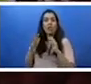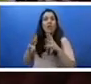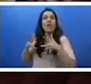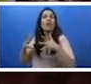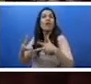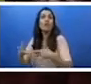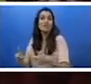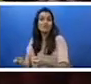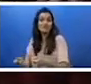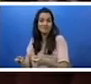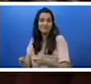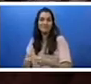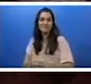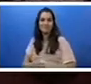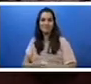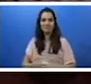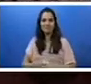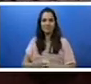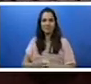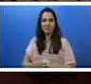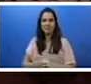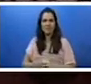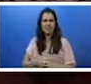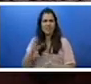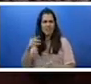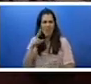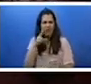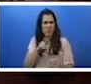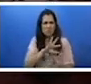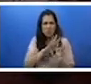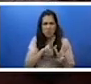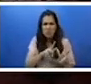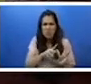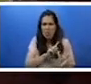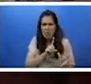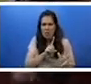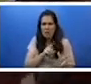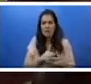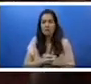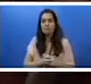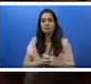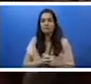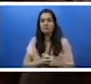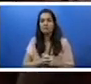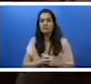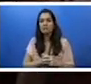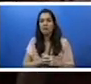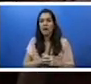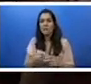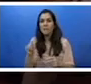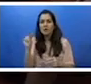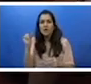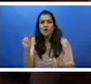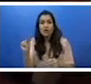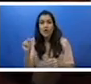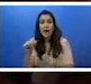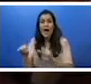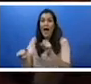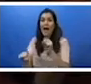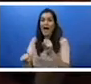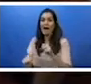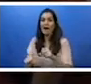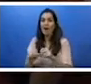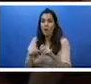um trator. E será que nós vimos todos? Pequenininho aqui, gente, olha aqui. Vou ampliar